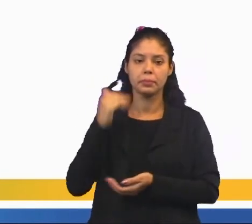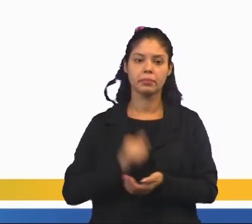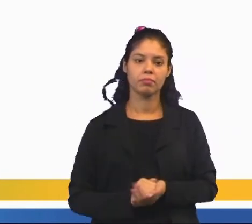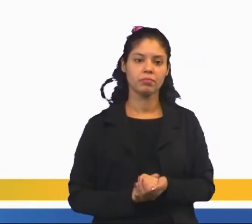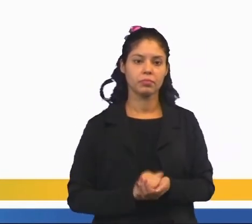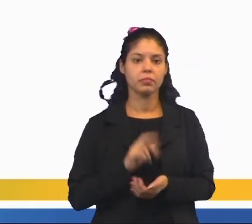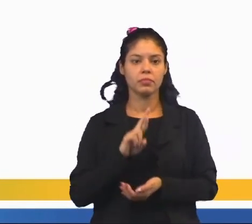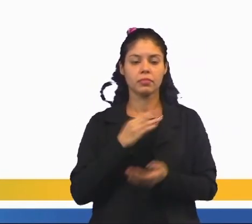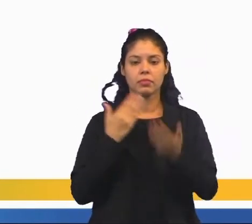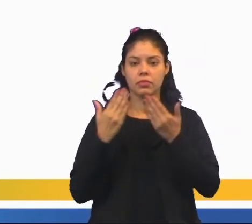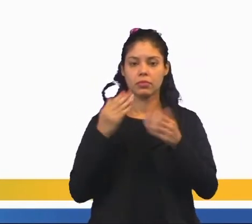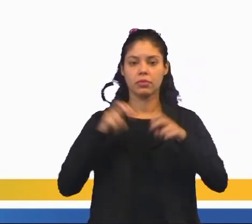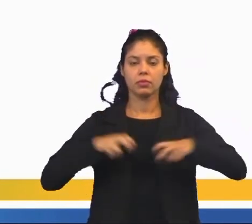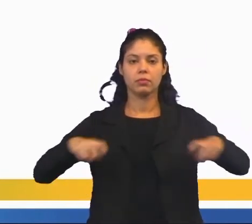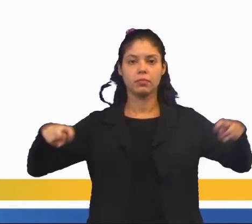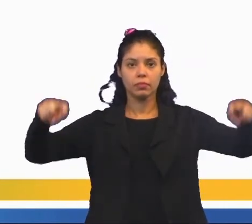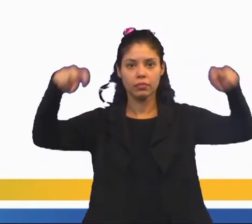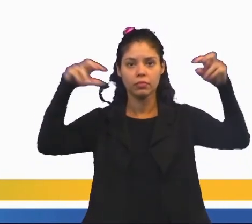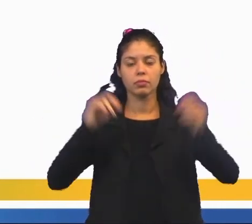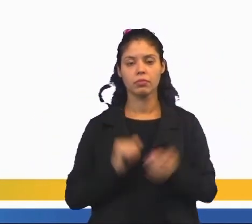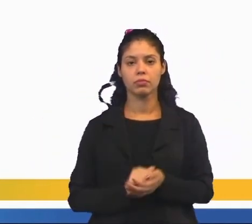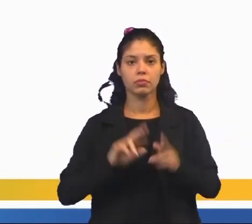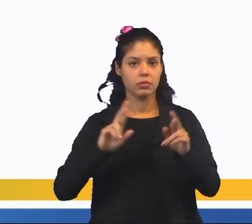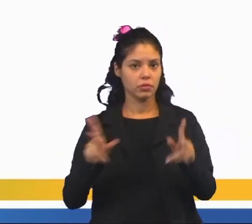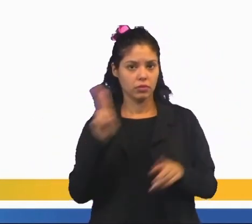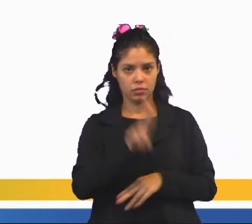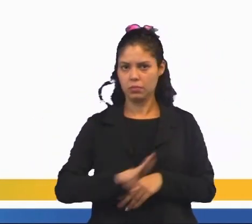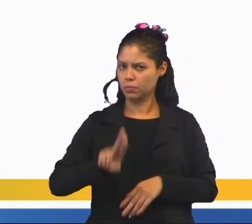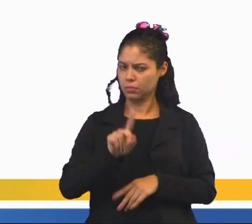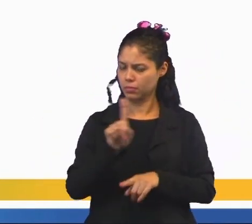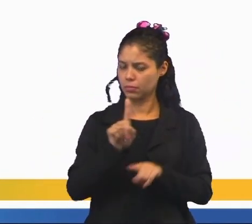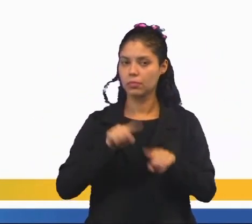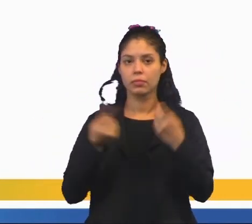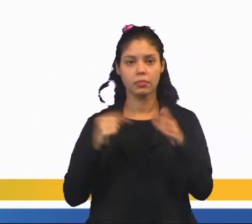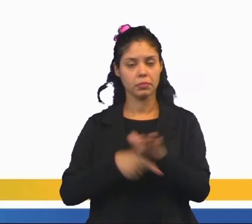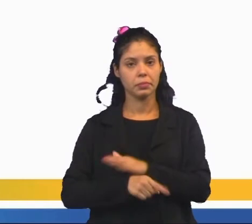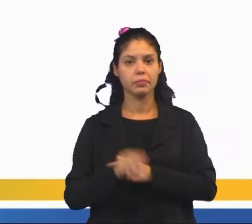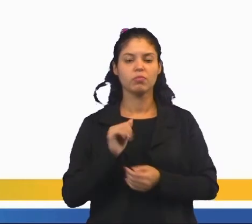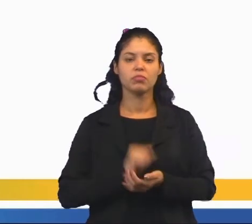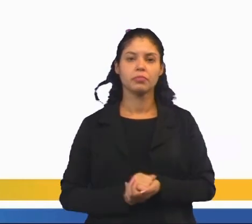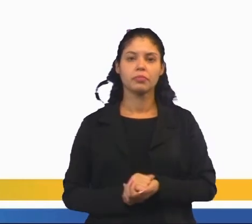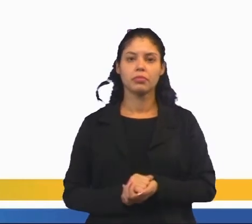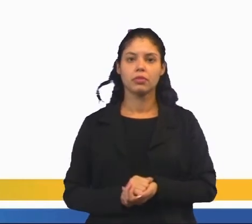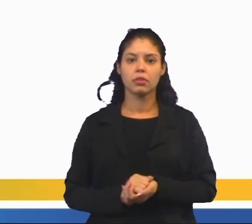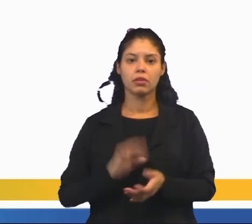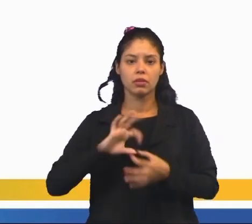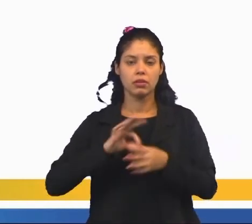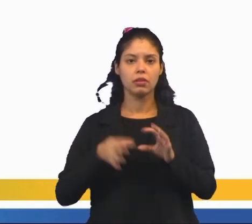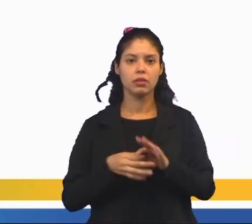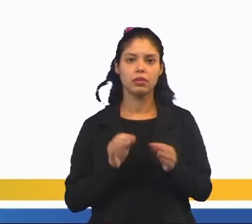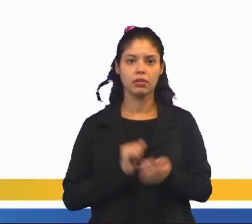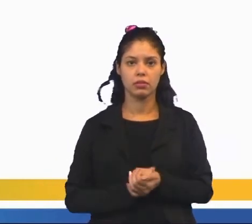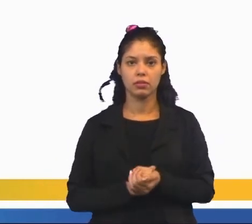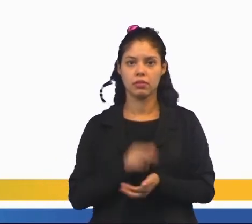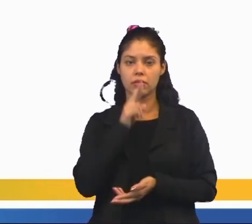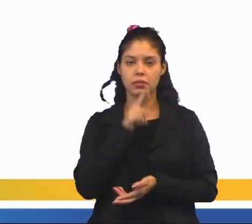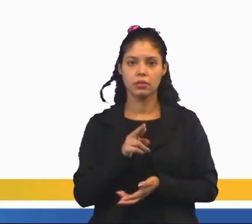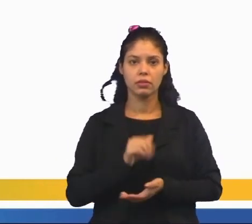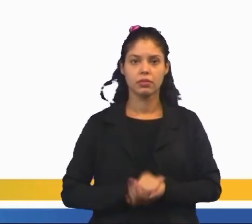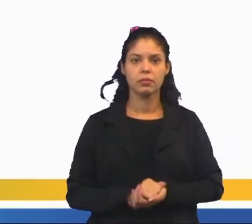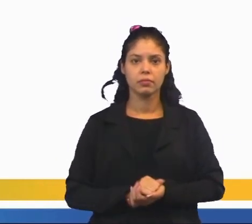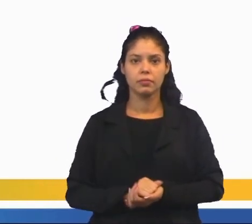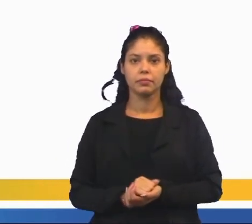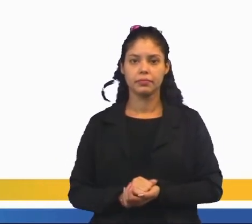de bancos paralelos em diferentes níveis. É claro que não é muito usual, mas dentro desse contexto, só pode ser essa